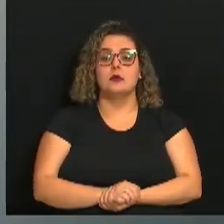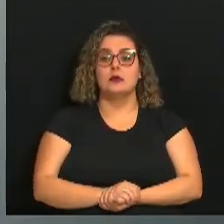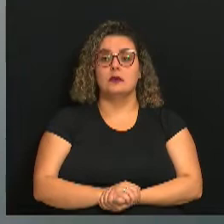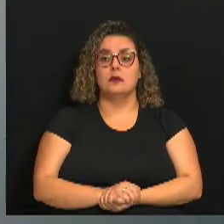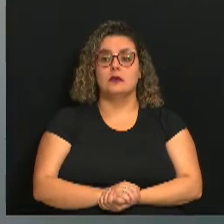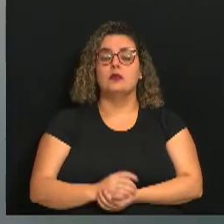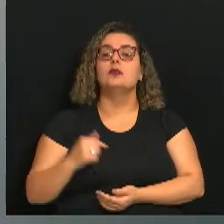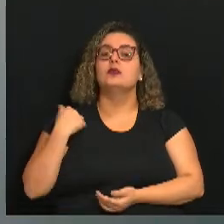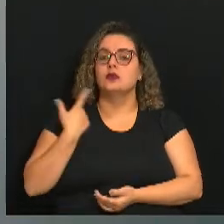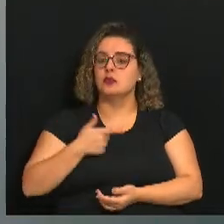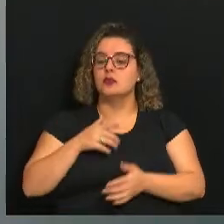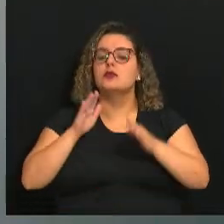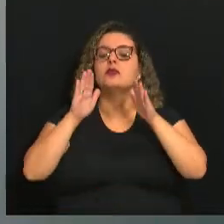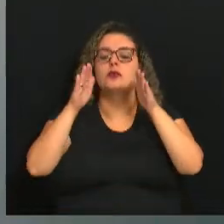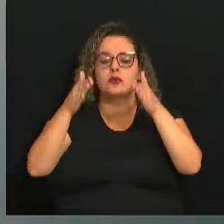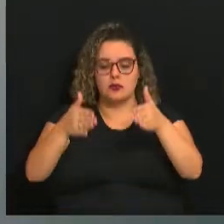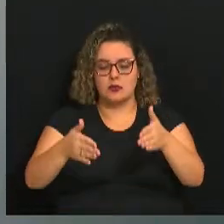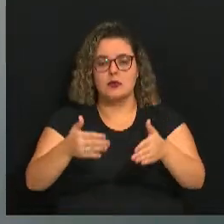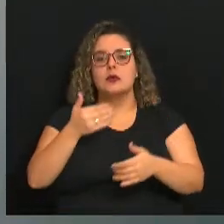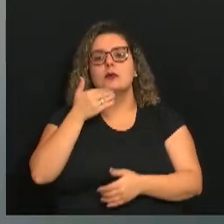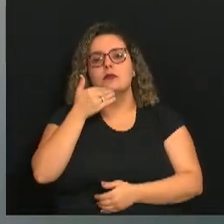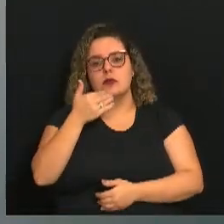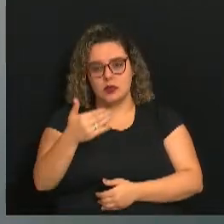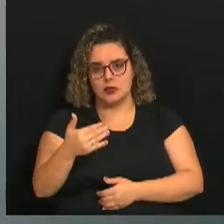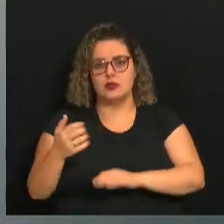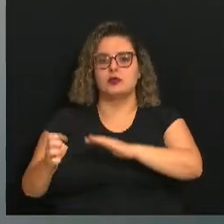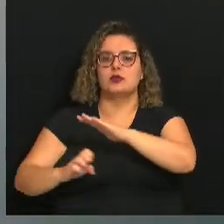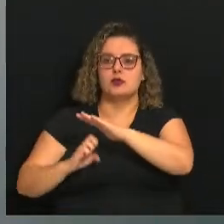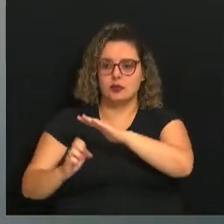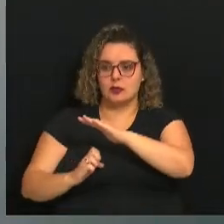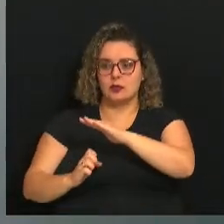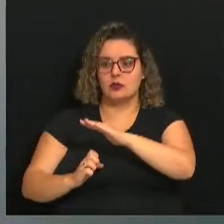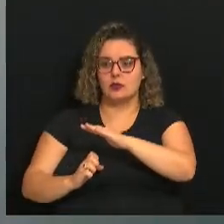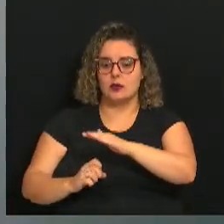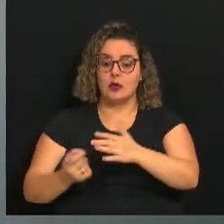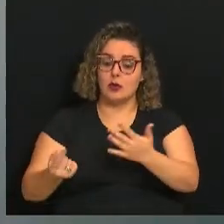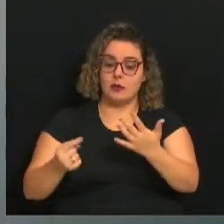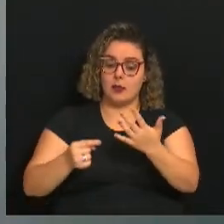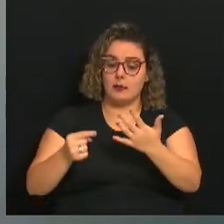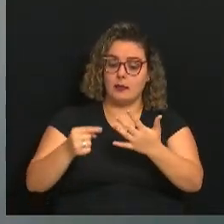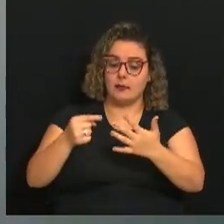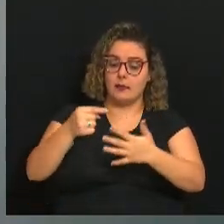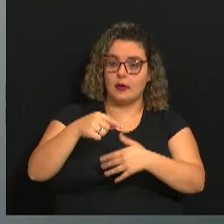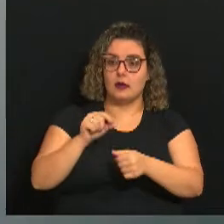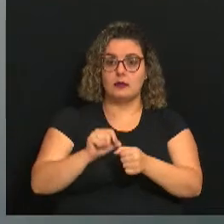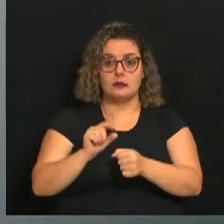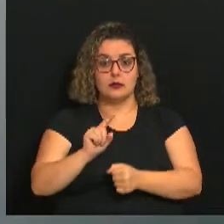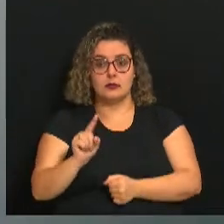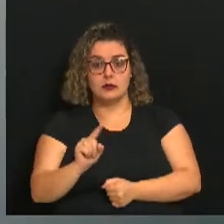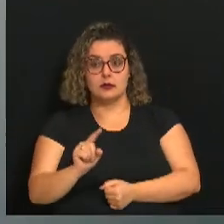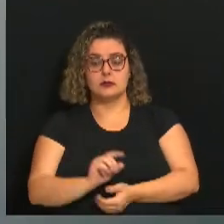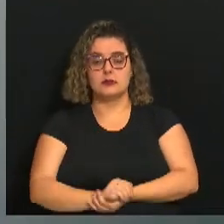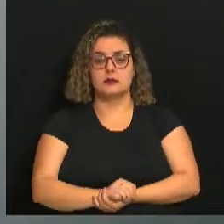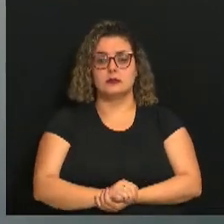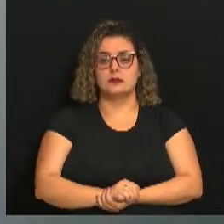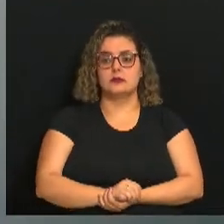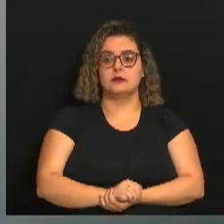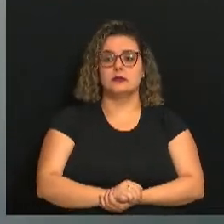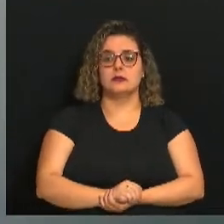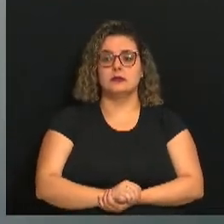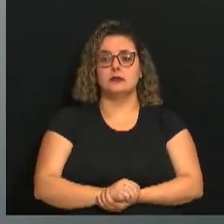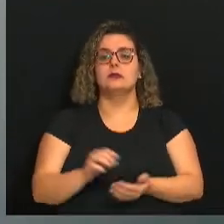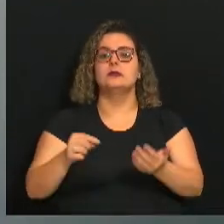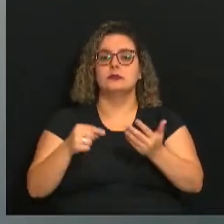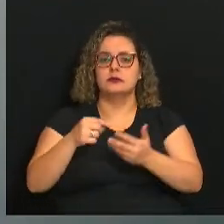gente vai estar assim, cobrando da empresa, olha, você não está fazendo isso. E, contratualmente também, a gente vai estar sempre